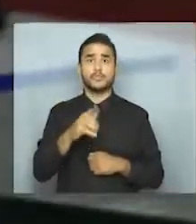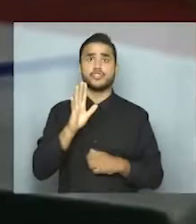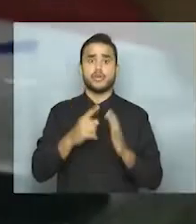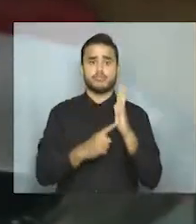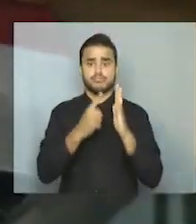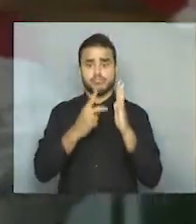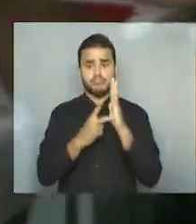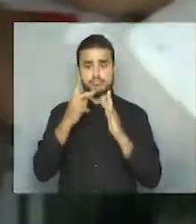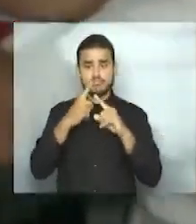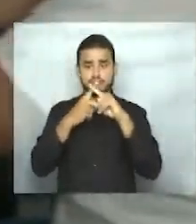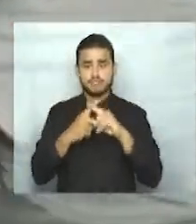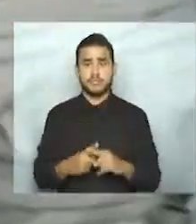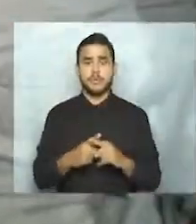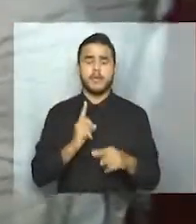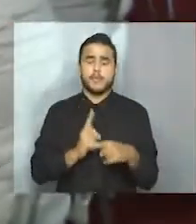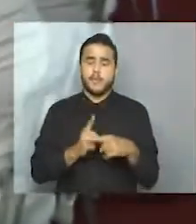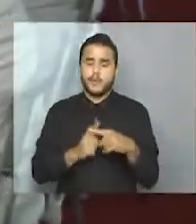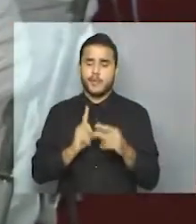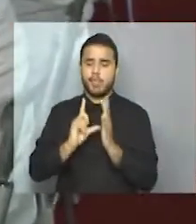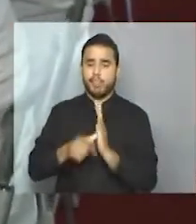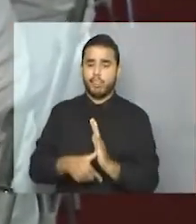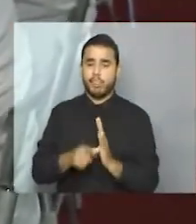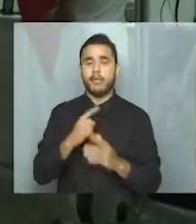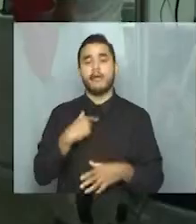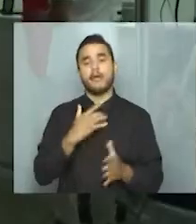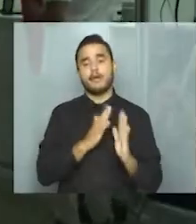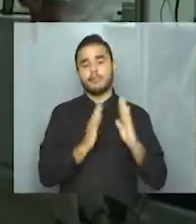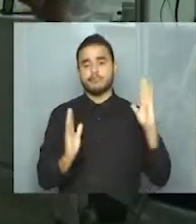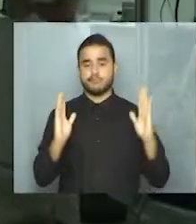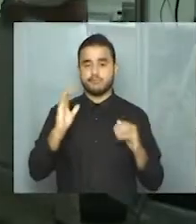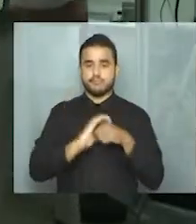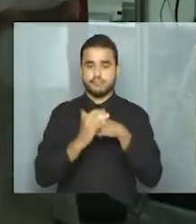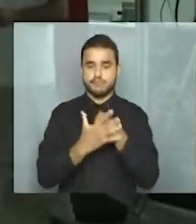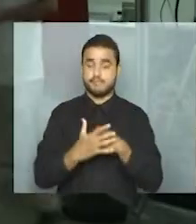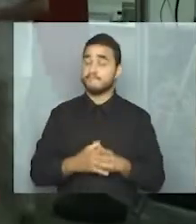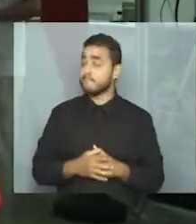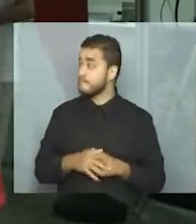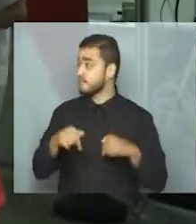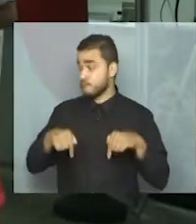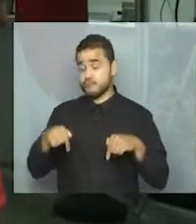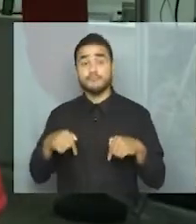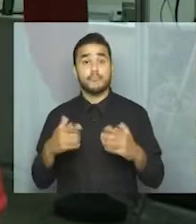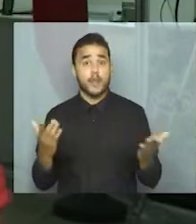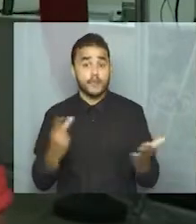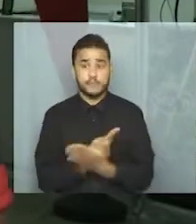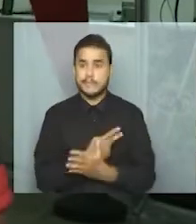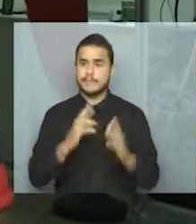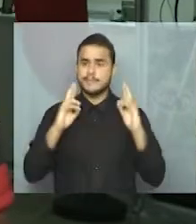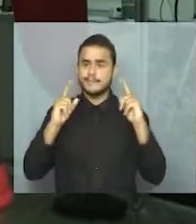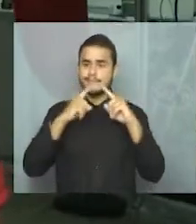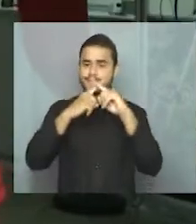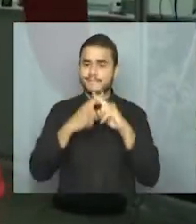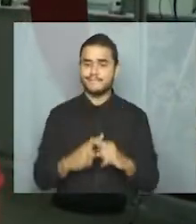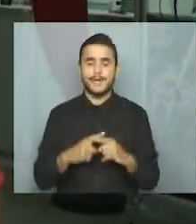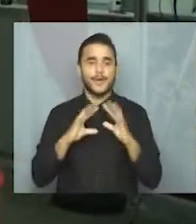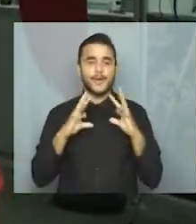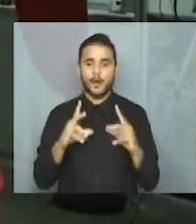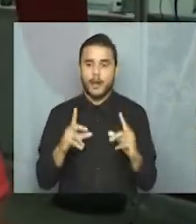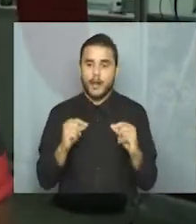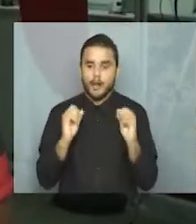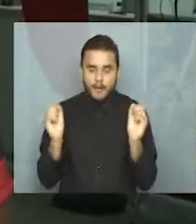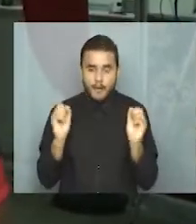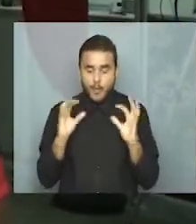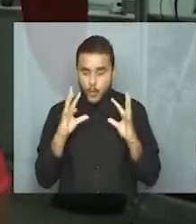a competição não aconteceu nos últimos 2 anos. É um evento que vem para revolucionar e mexer com a economia,